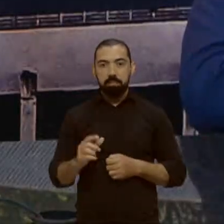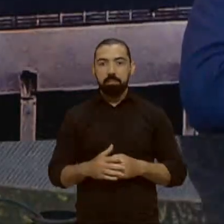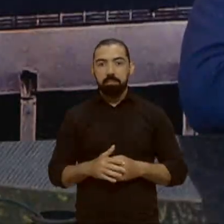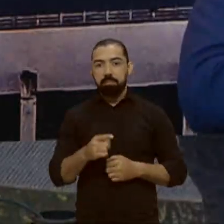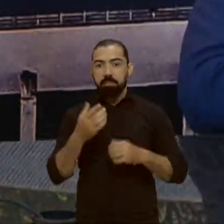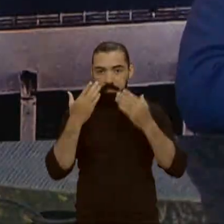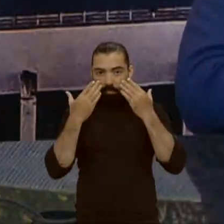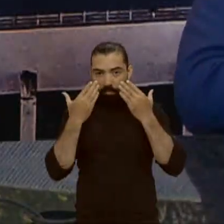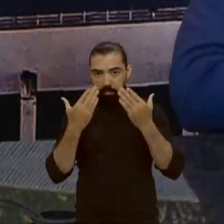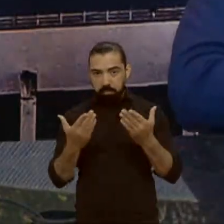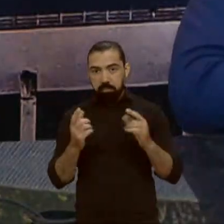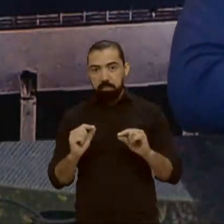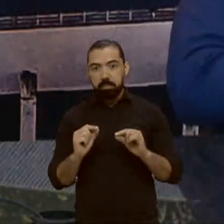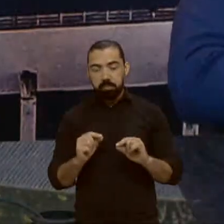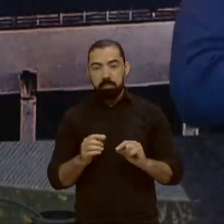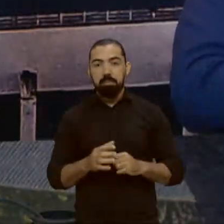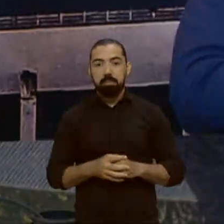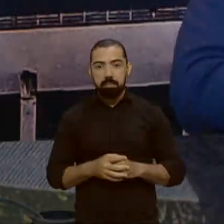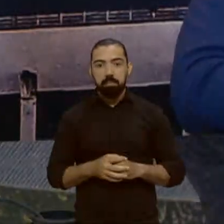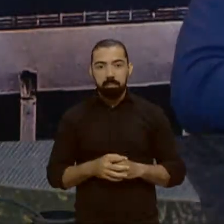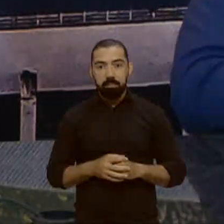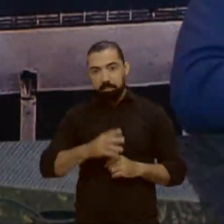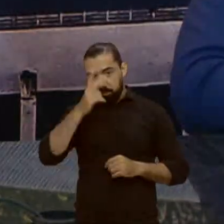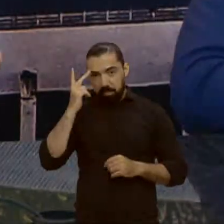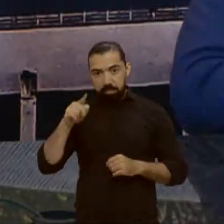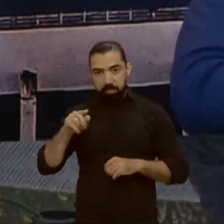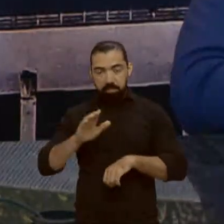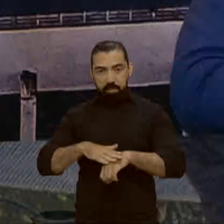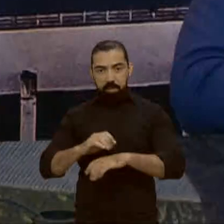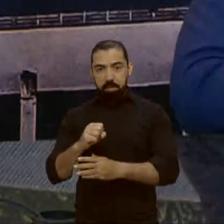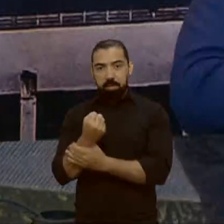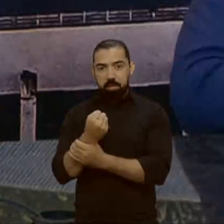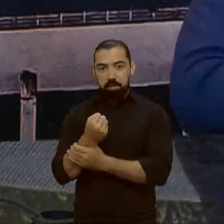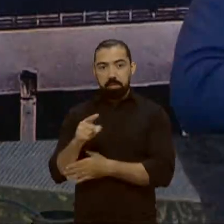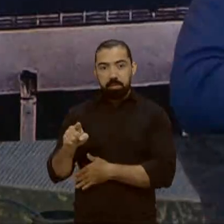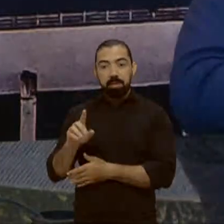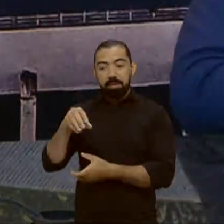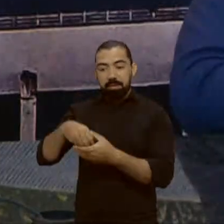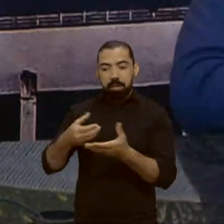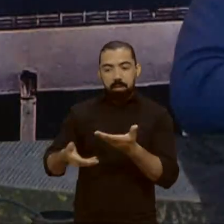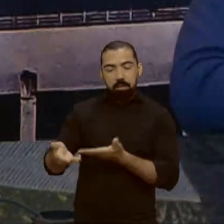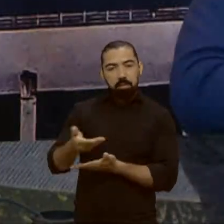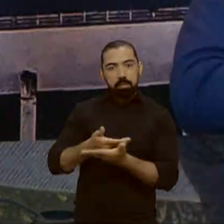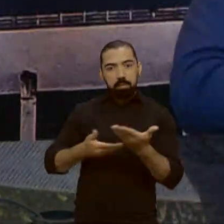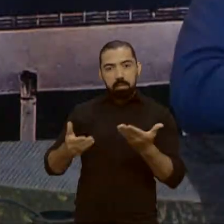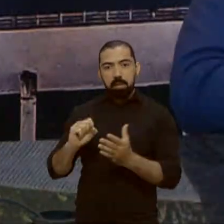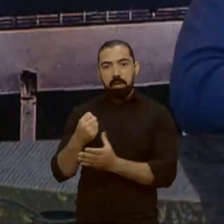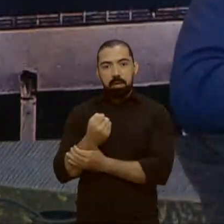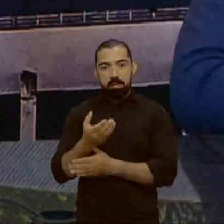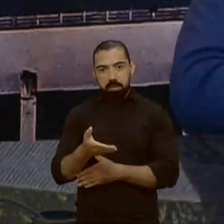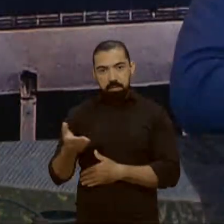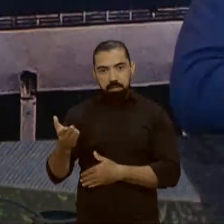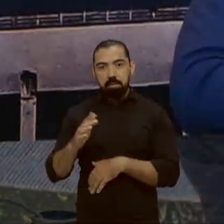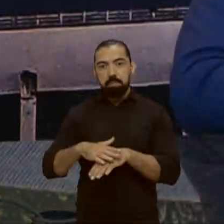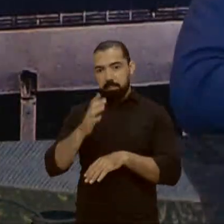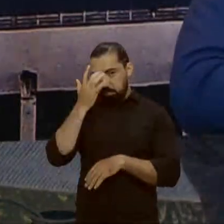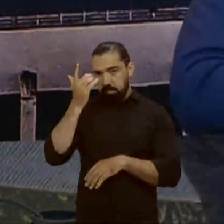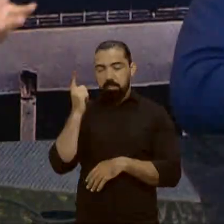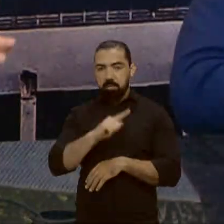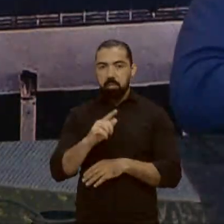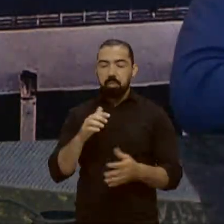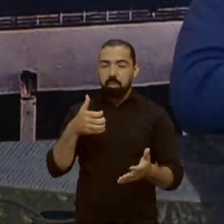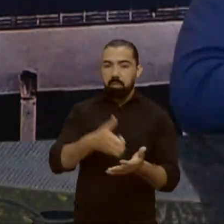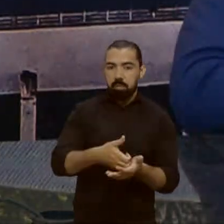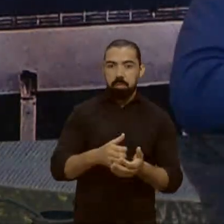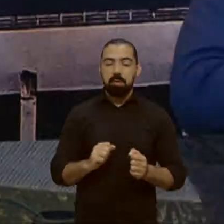mostra para a gente que o consumidor, quanto mais seguro ele se sente nessa transação, mais fácil que ele consuma, mais fácil que